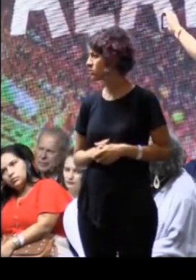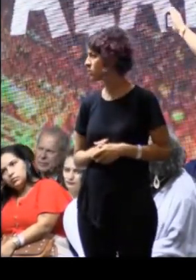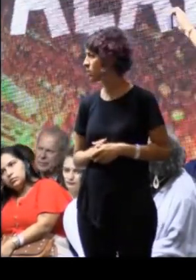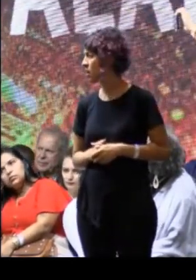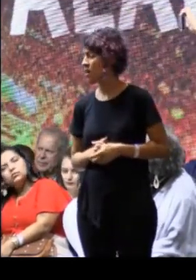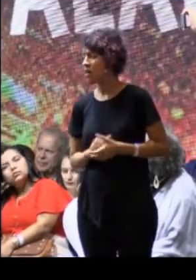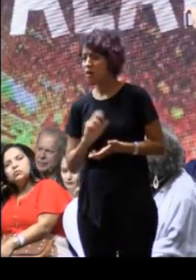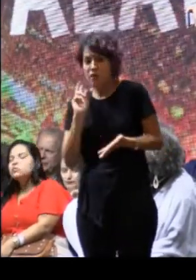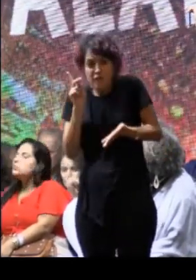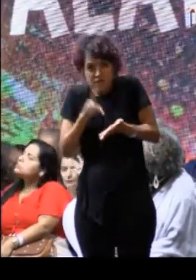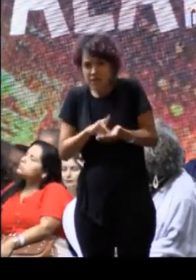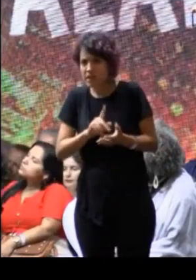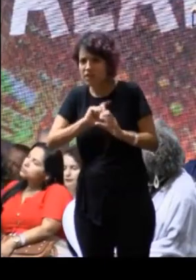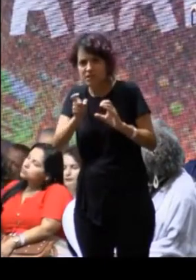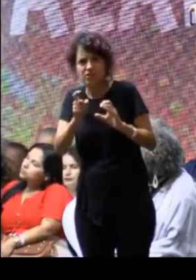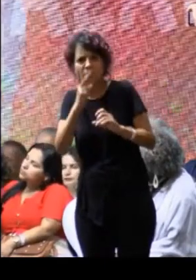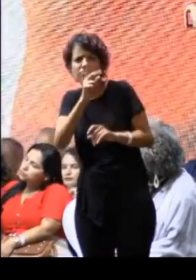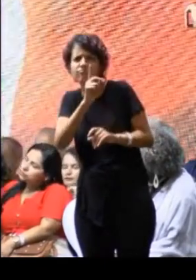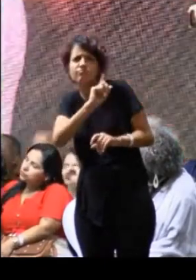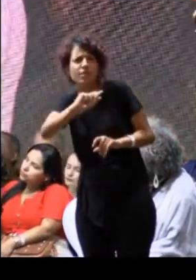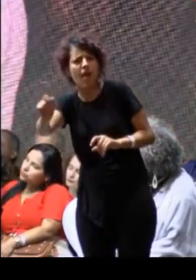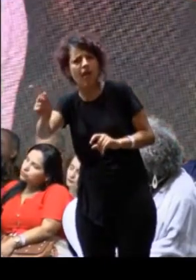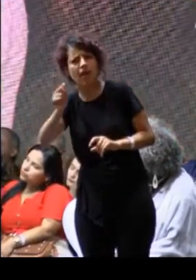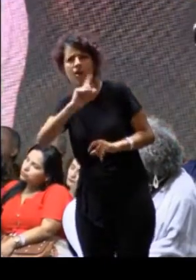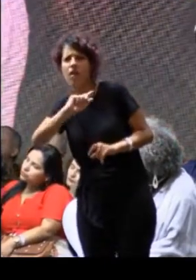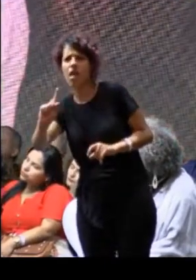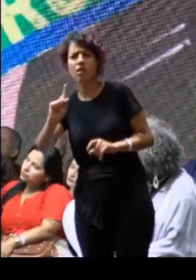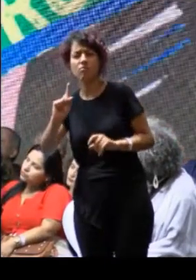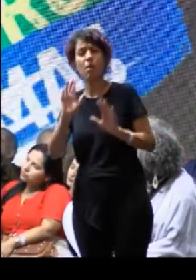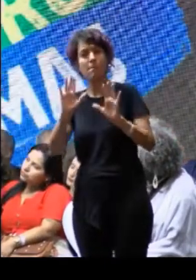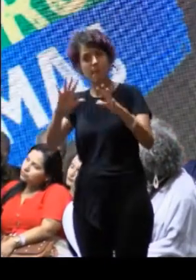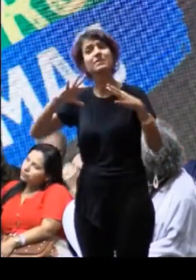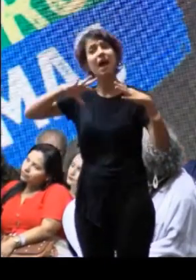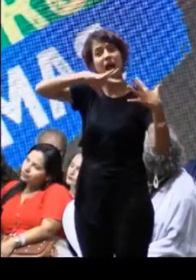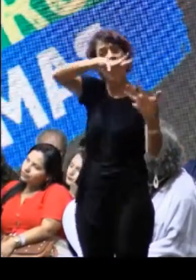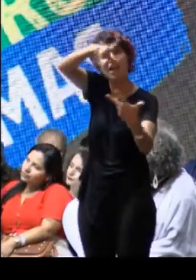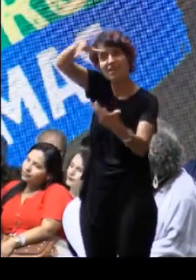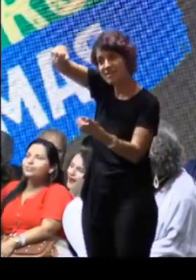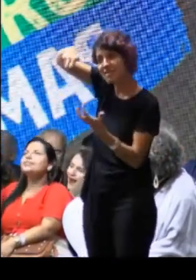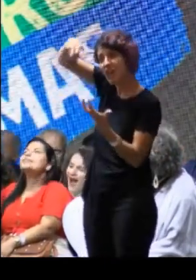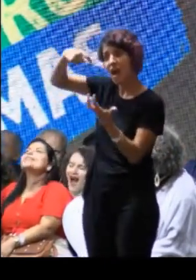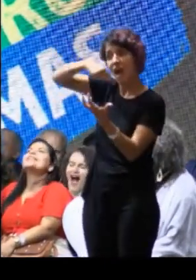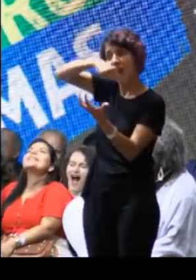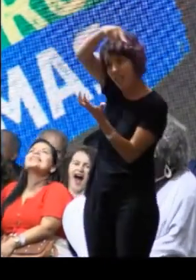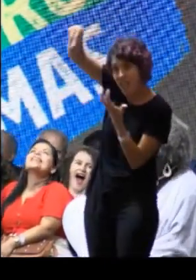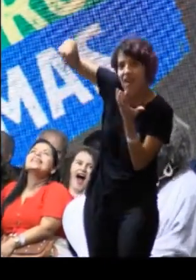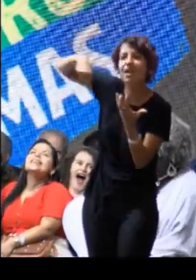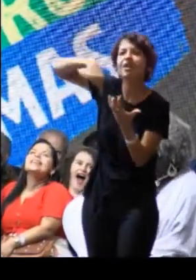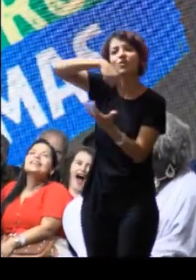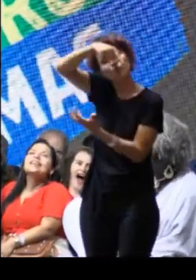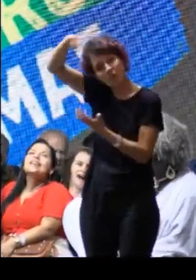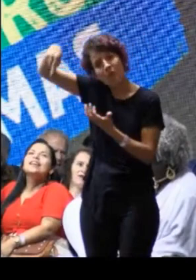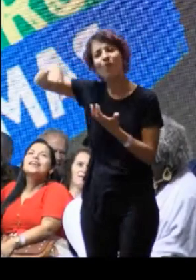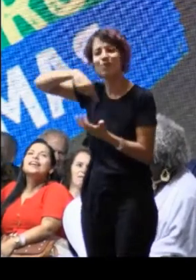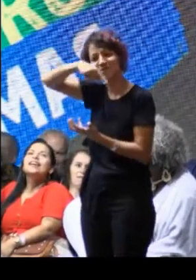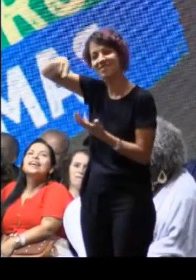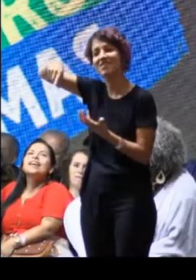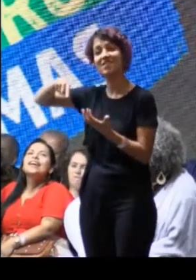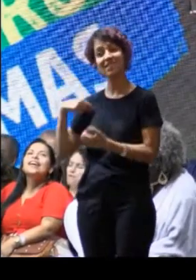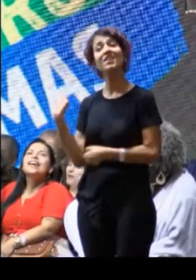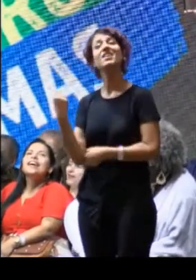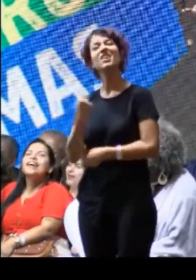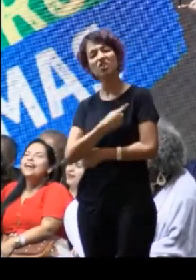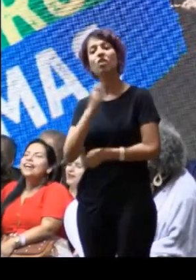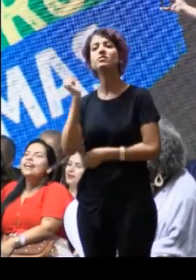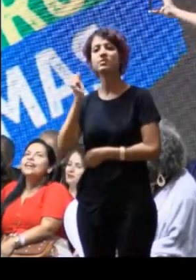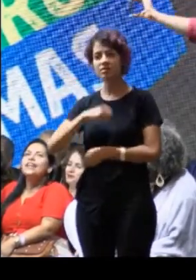verdade científica, mas a Terra é redonda. E nós estamos, sim, em polos